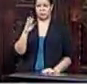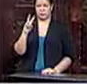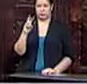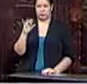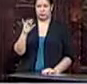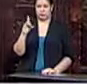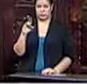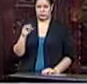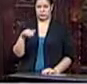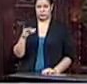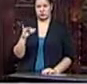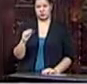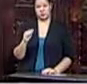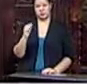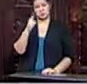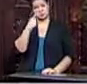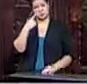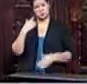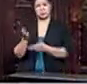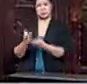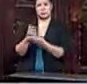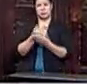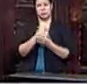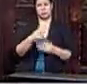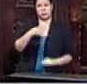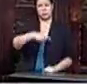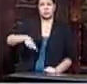de arrecadação?